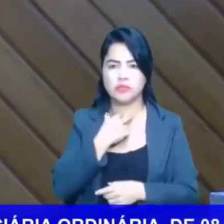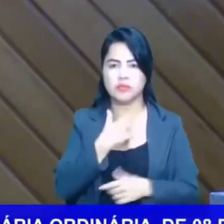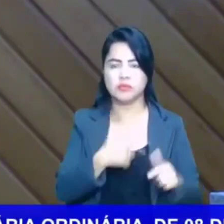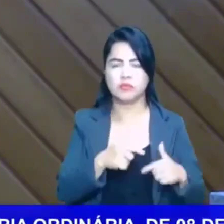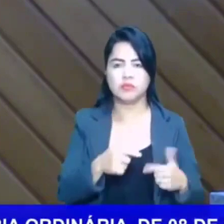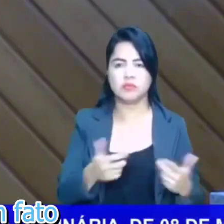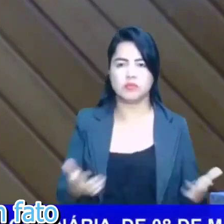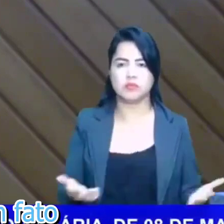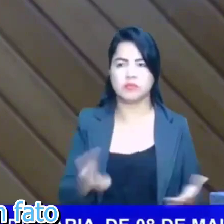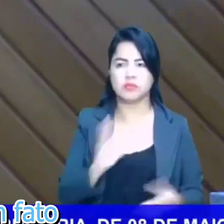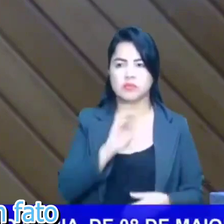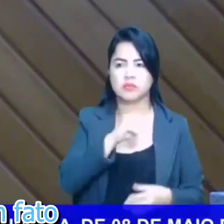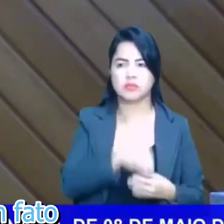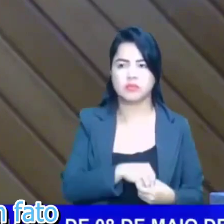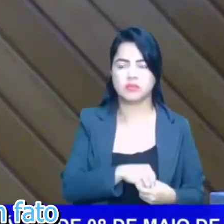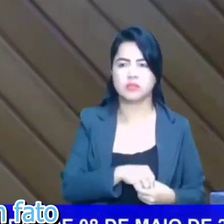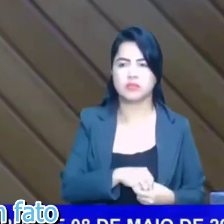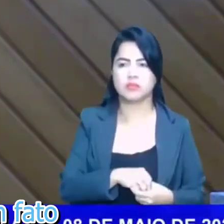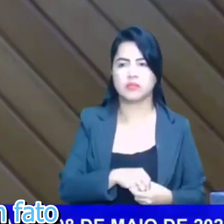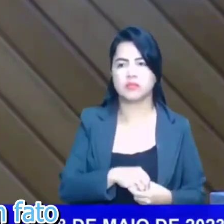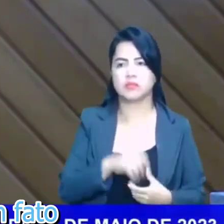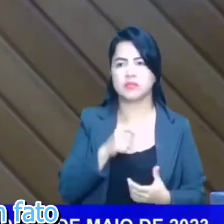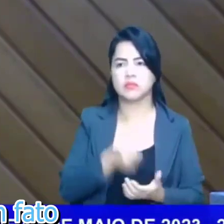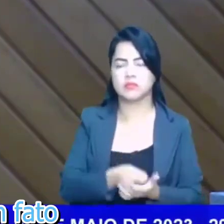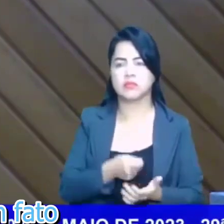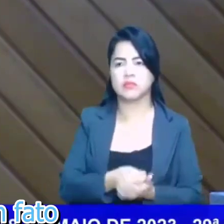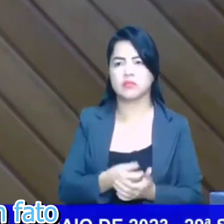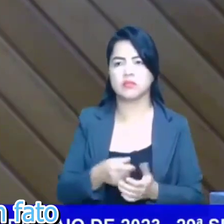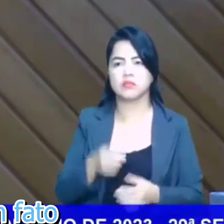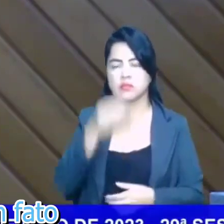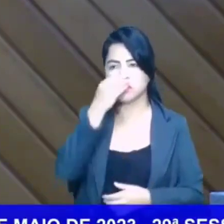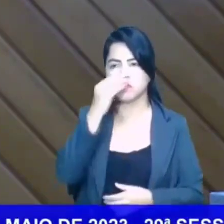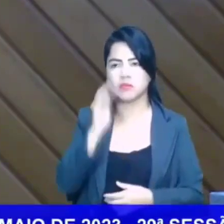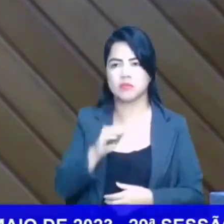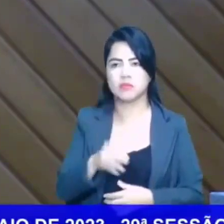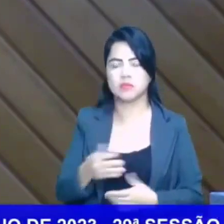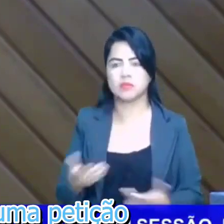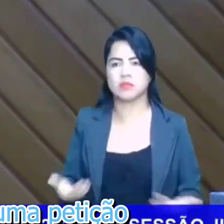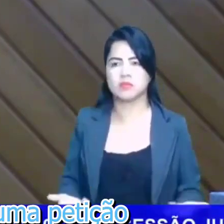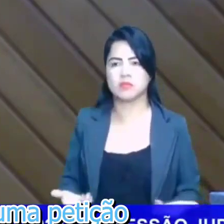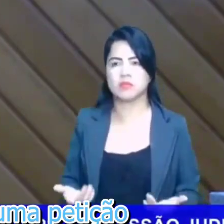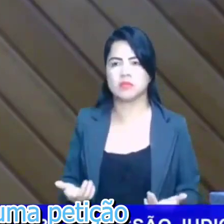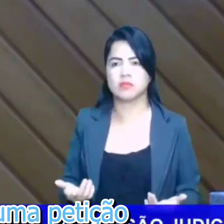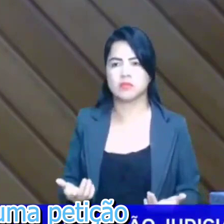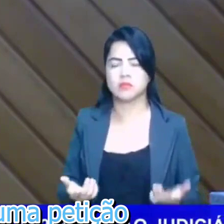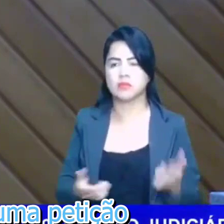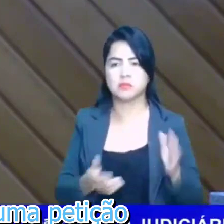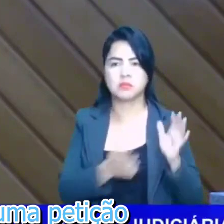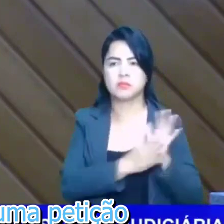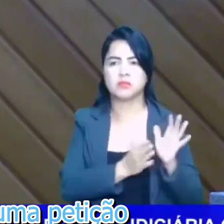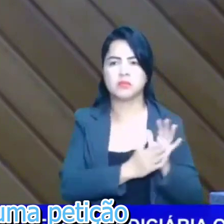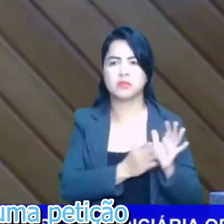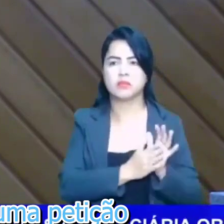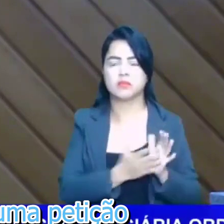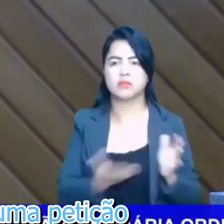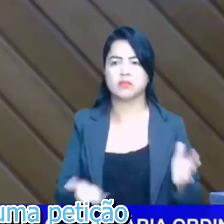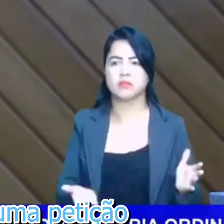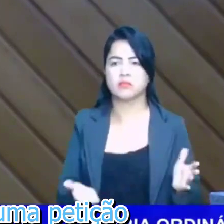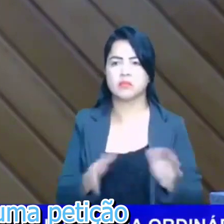trabalhar dentro de um aspecto doutrinário, retórico, e ignorar um fato que não foi trazido, que não